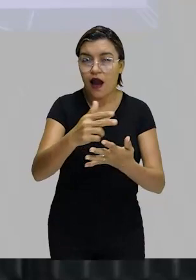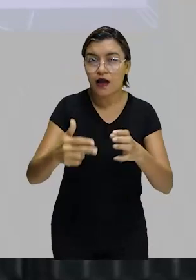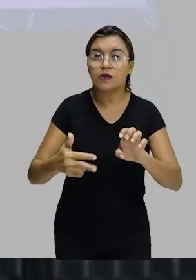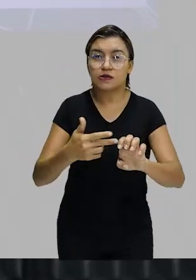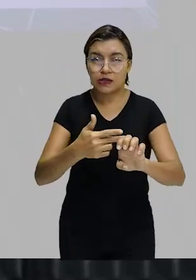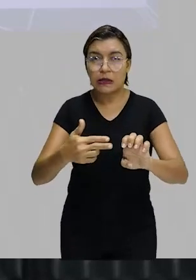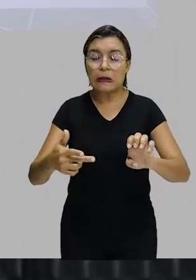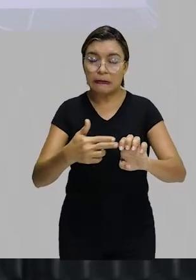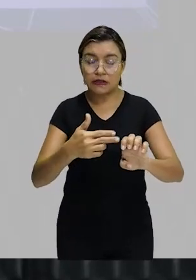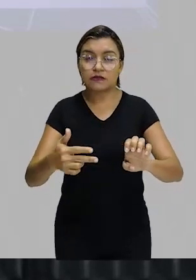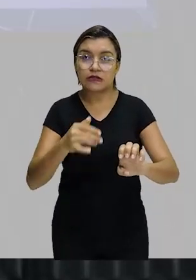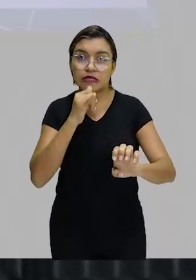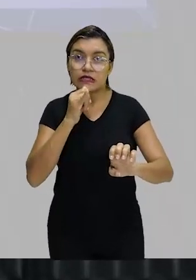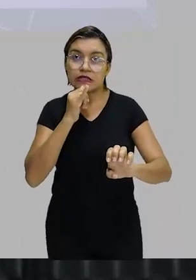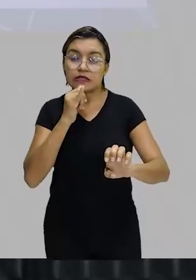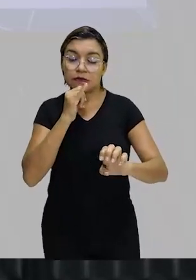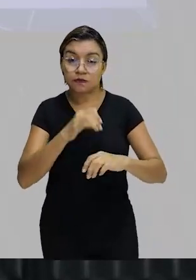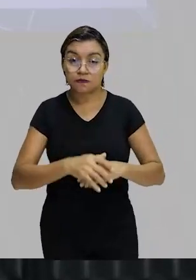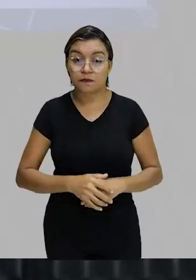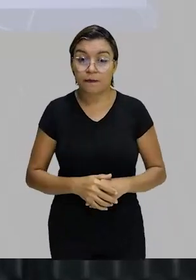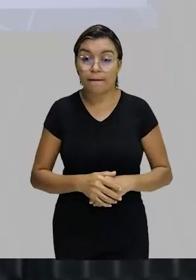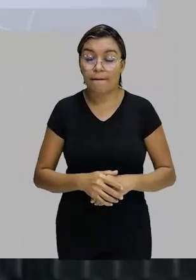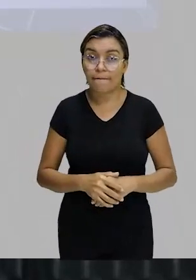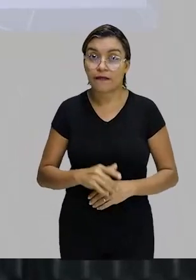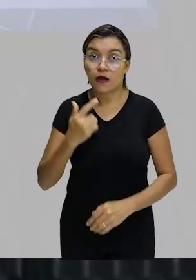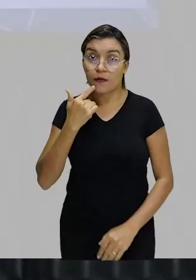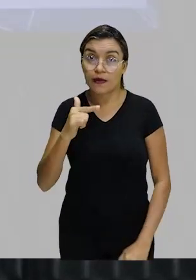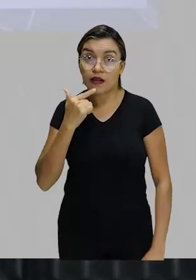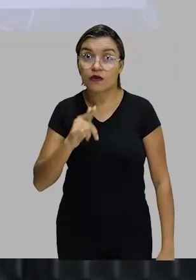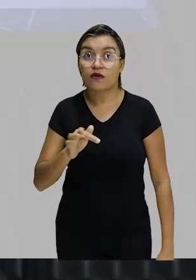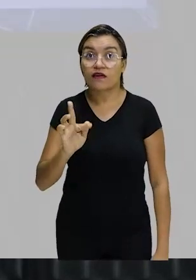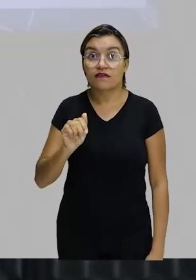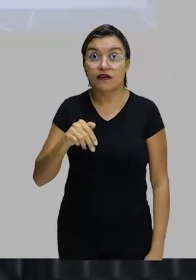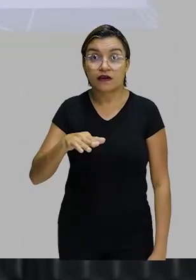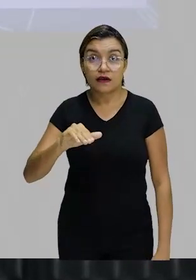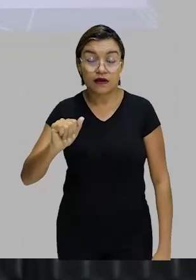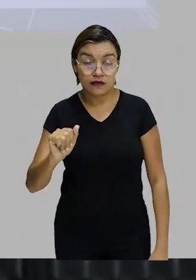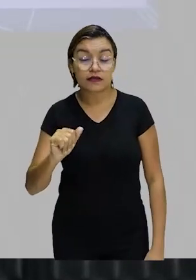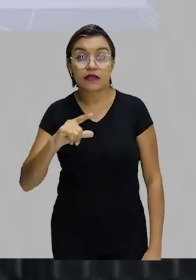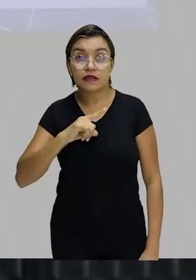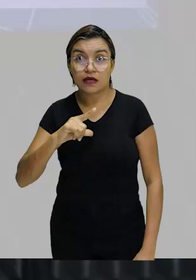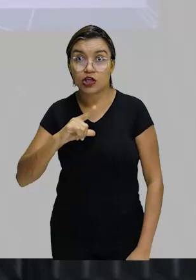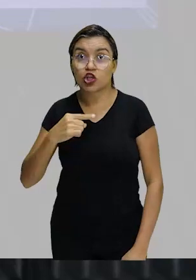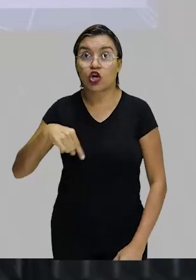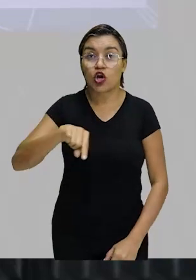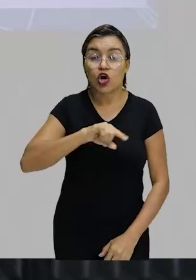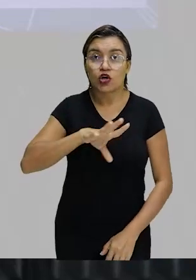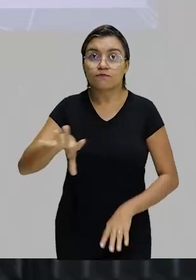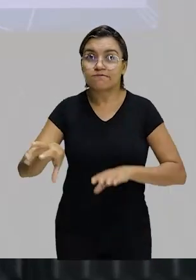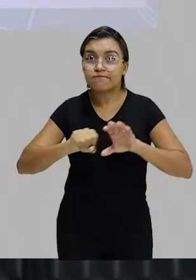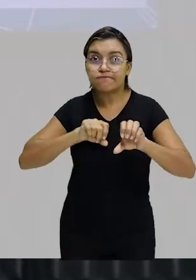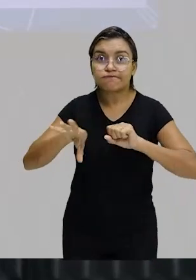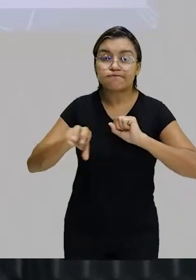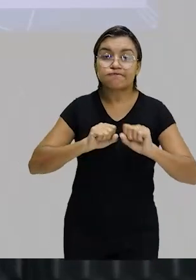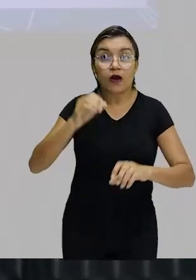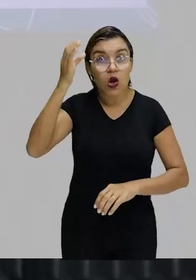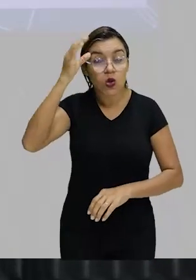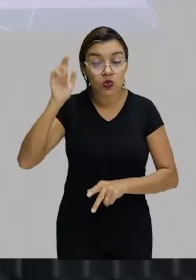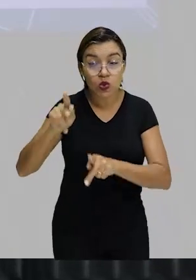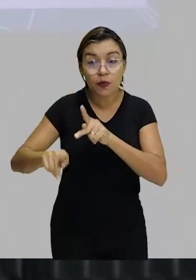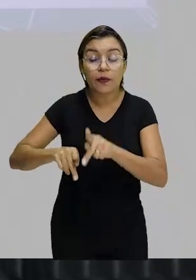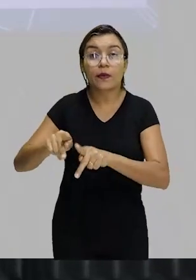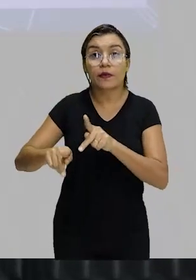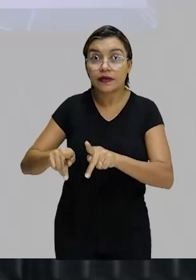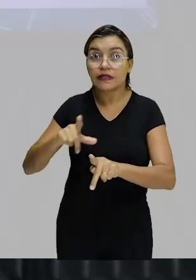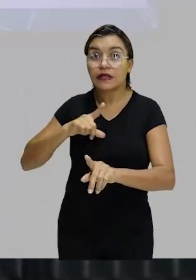sentido que a gente coloca que é estabelecido por uma língua franca, porque nós acabamos absorvendo vários elementos da cultura popular justamente